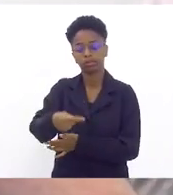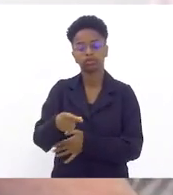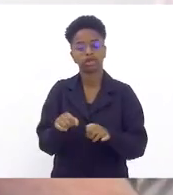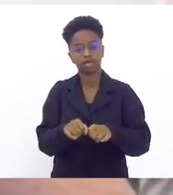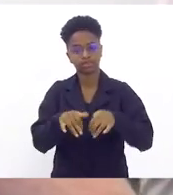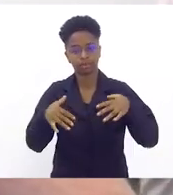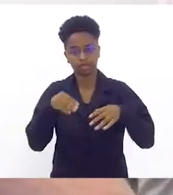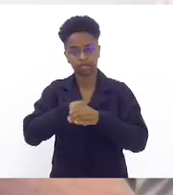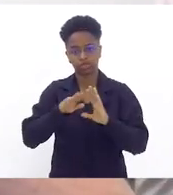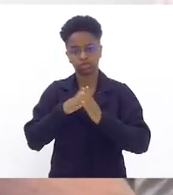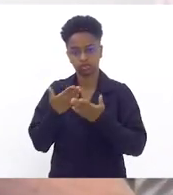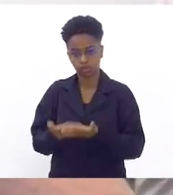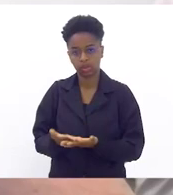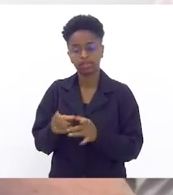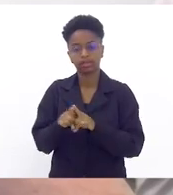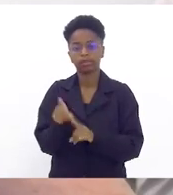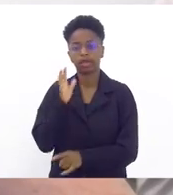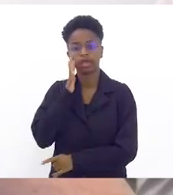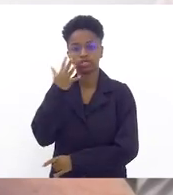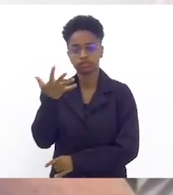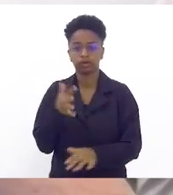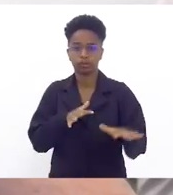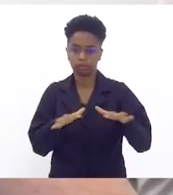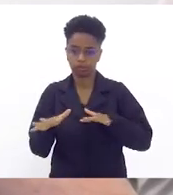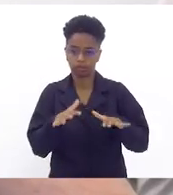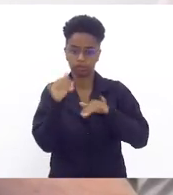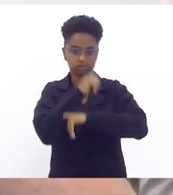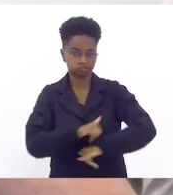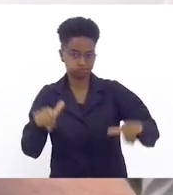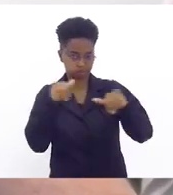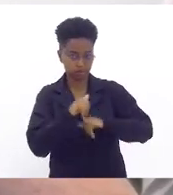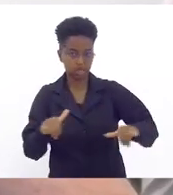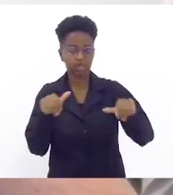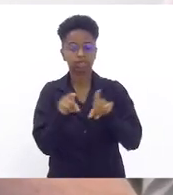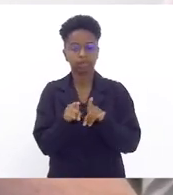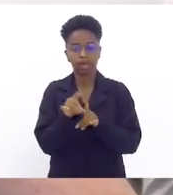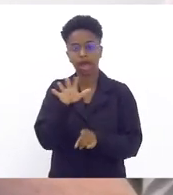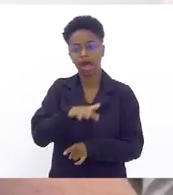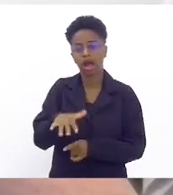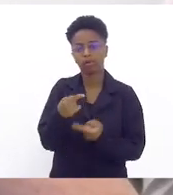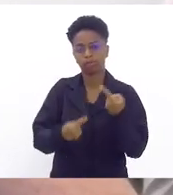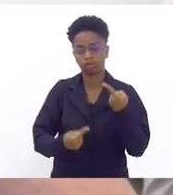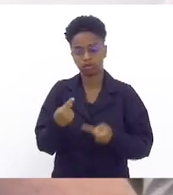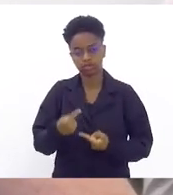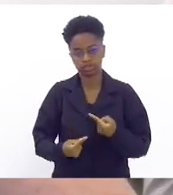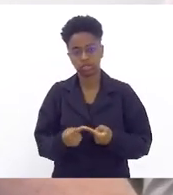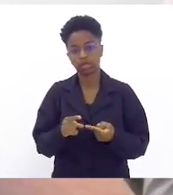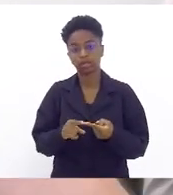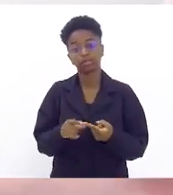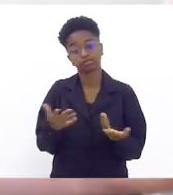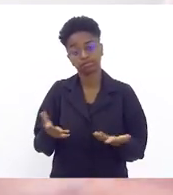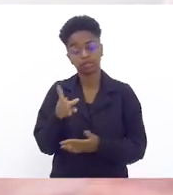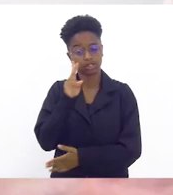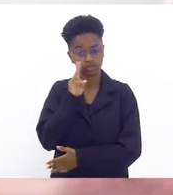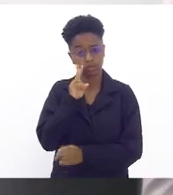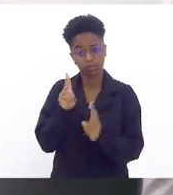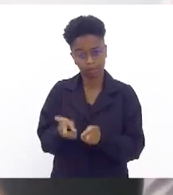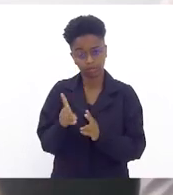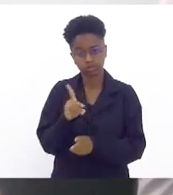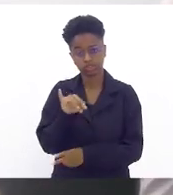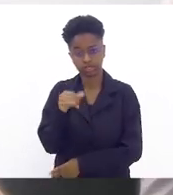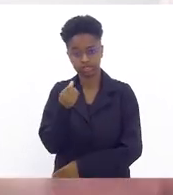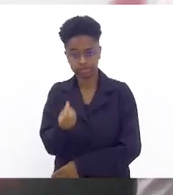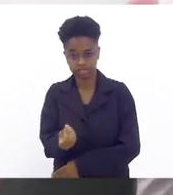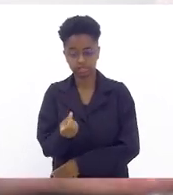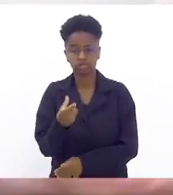na escola e resolvesse por essa enorme mobilização de mídia e dos setores políticos envolvidos já na própria segunda-feira dia 6 de Março